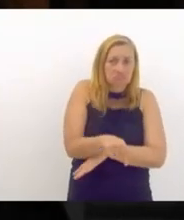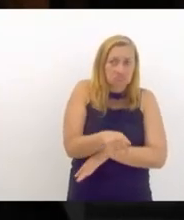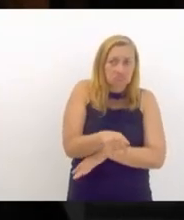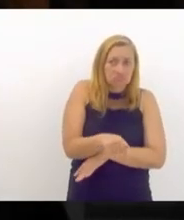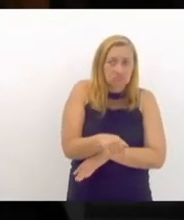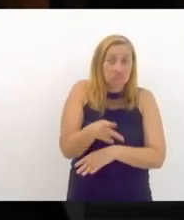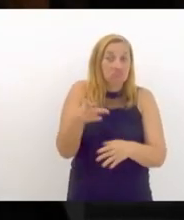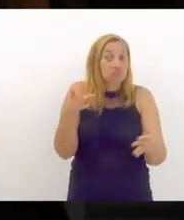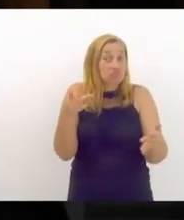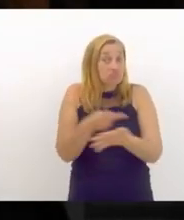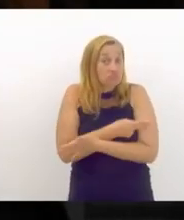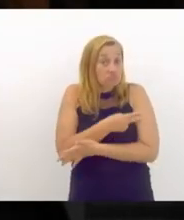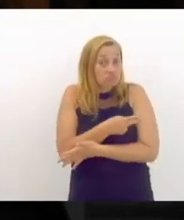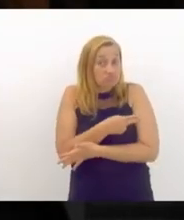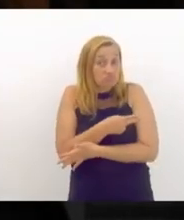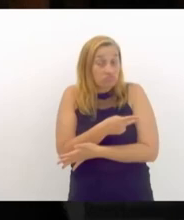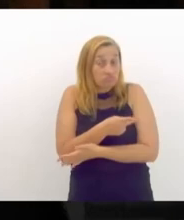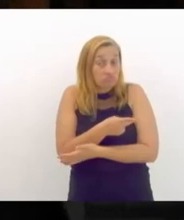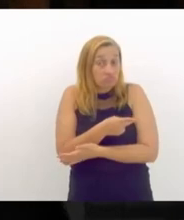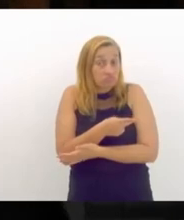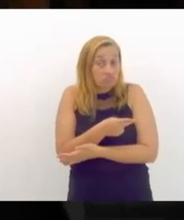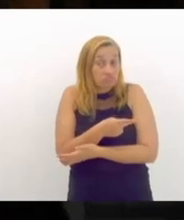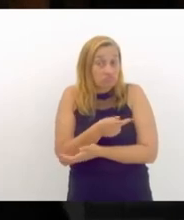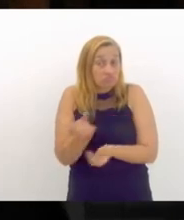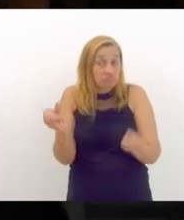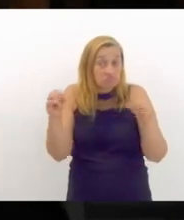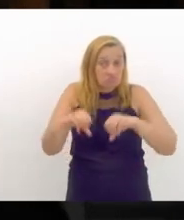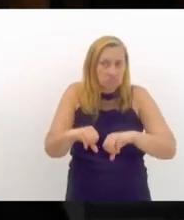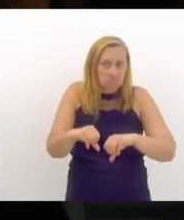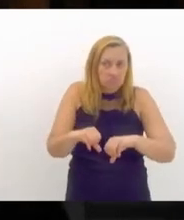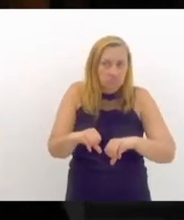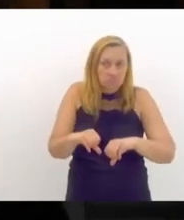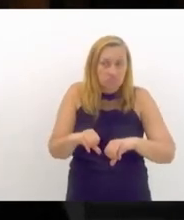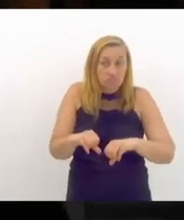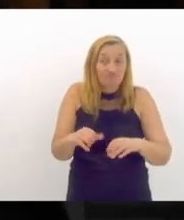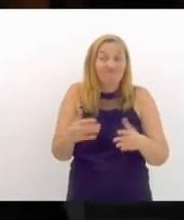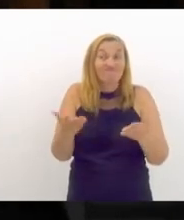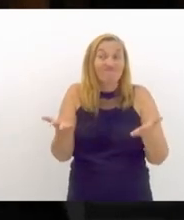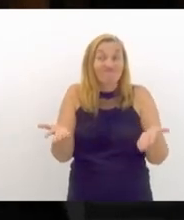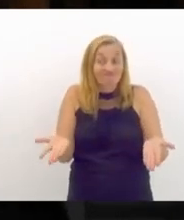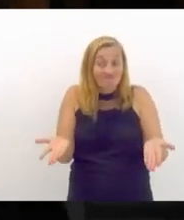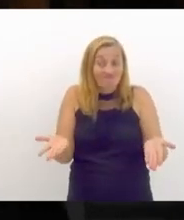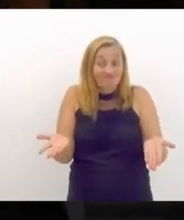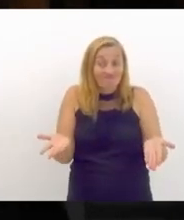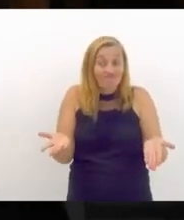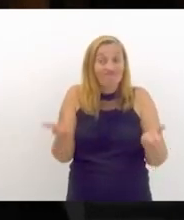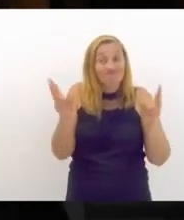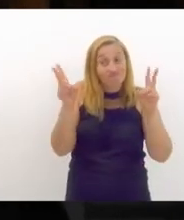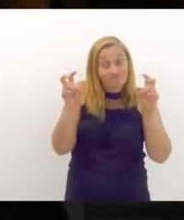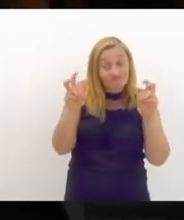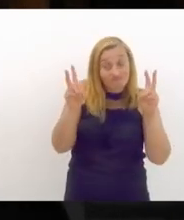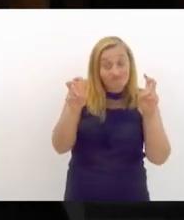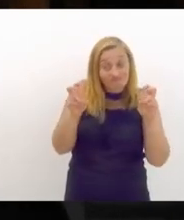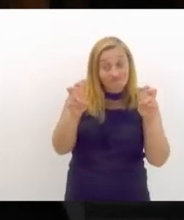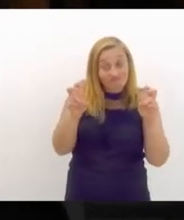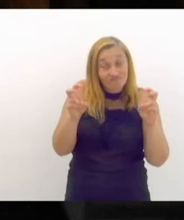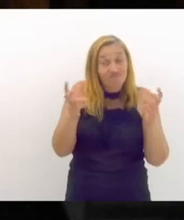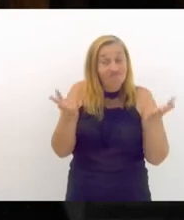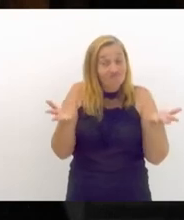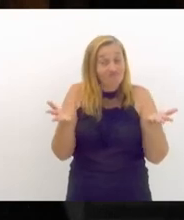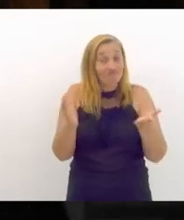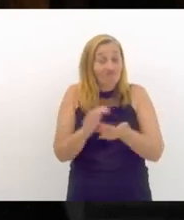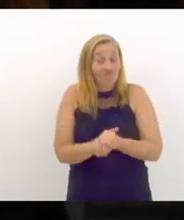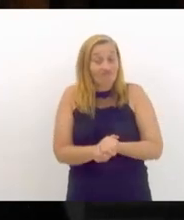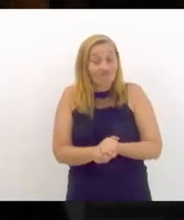e acontecer, que não é uma fatalidade. Se é um assunto recorrente, não é uma